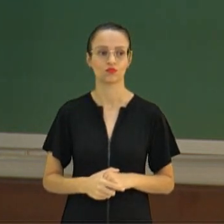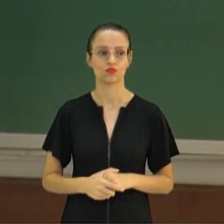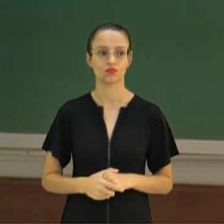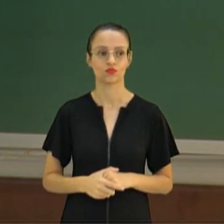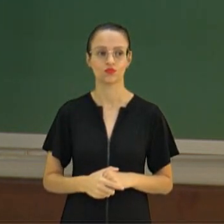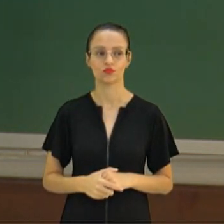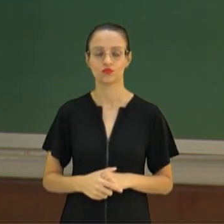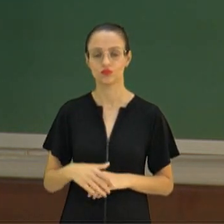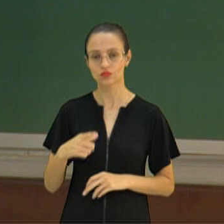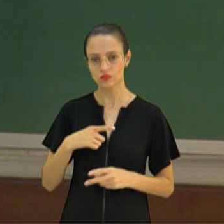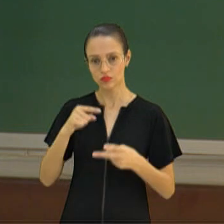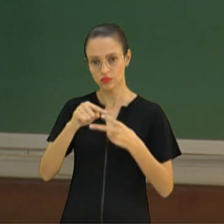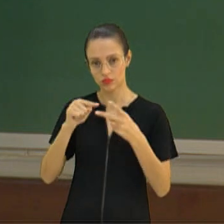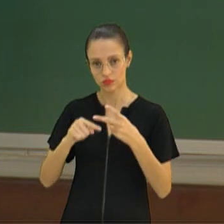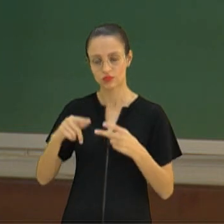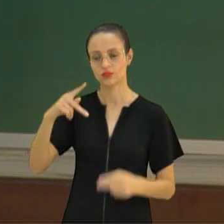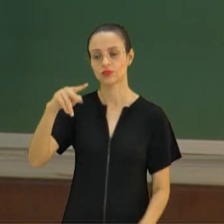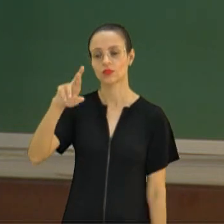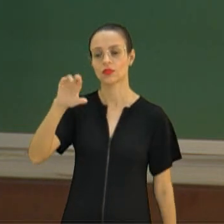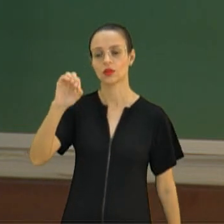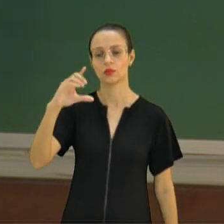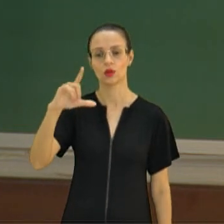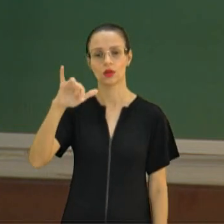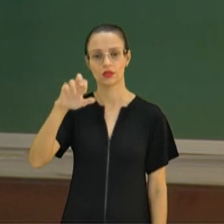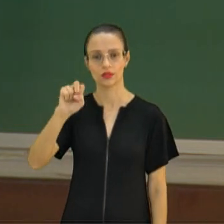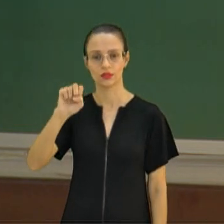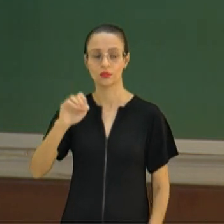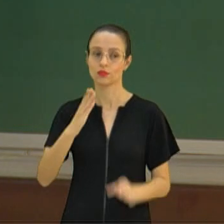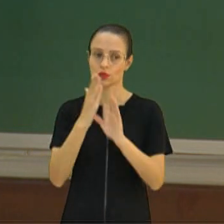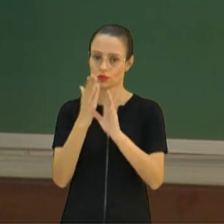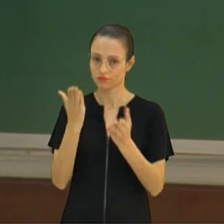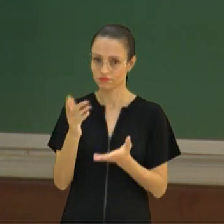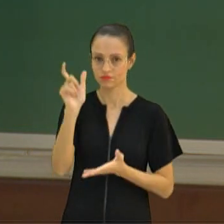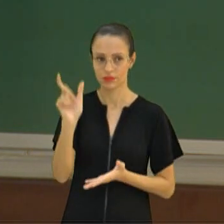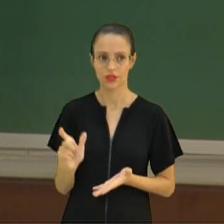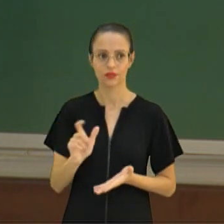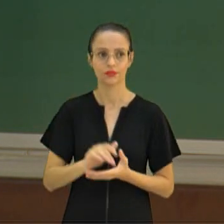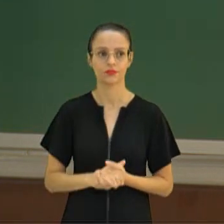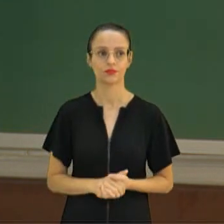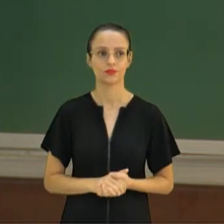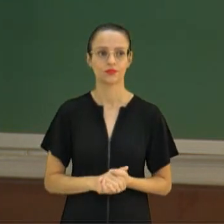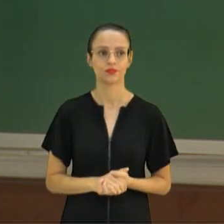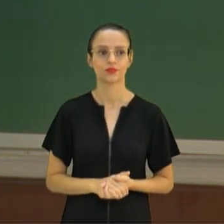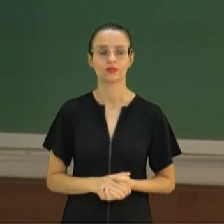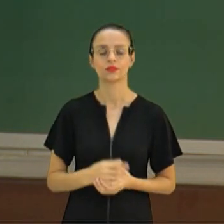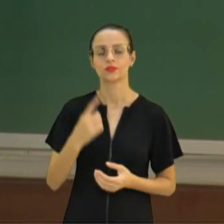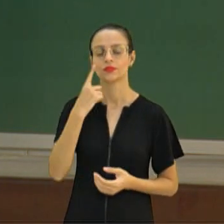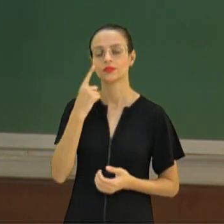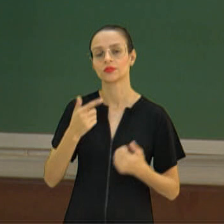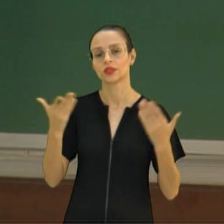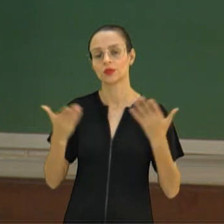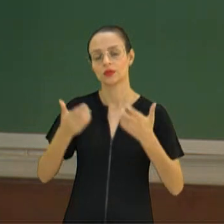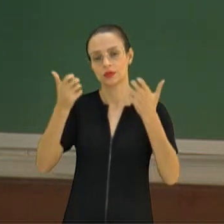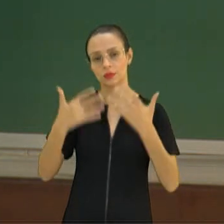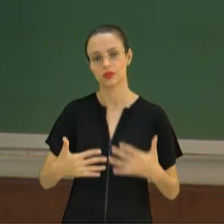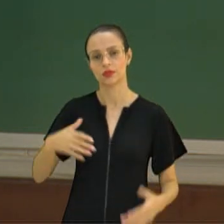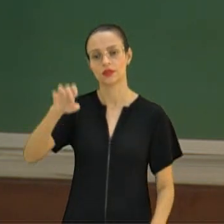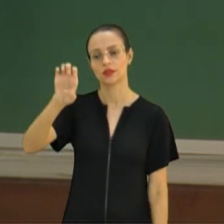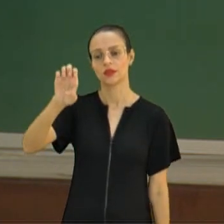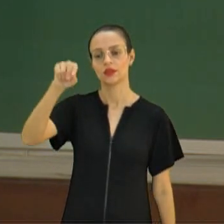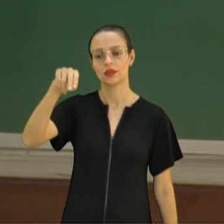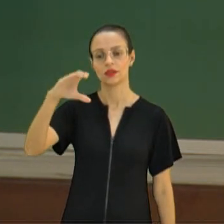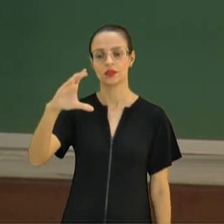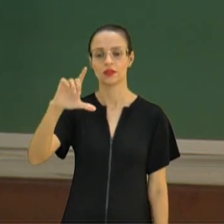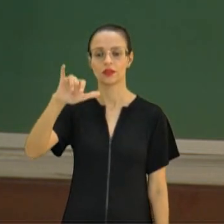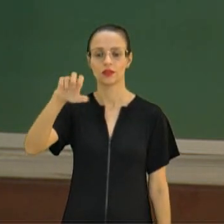aqui essas duas ocorrências de próclise por causa dessas palavras. Agora, vejamos a questão da ocorrência de ênclise. Por